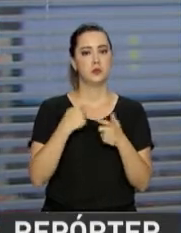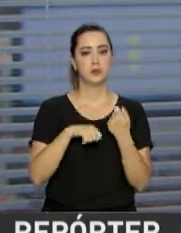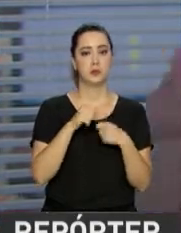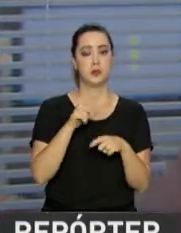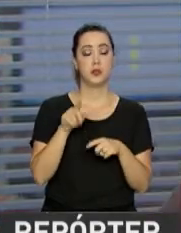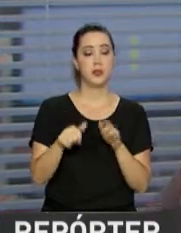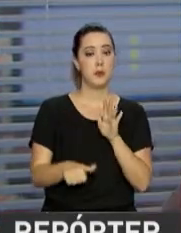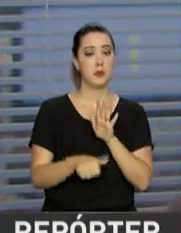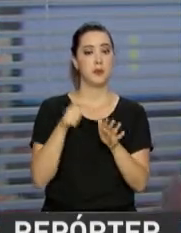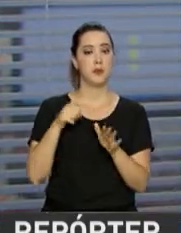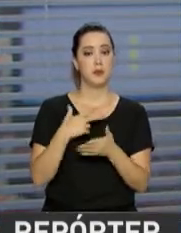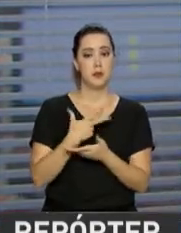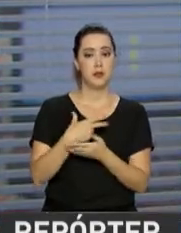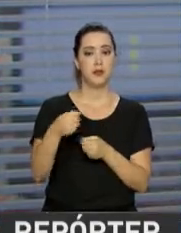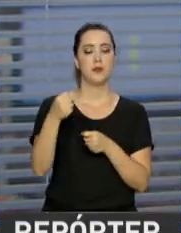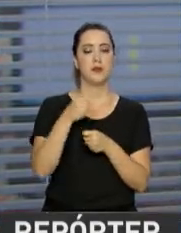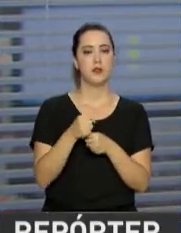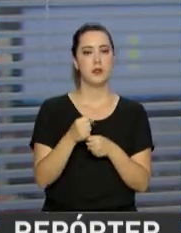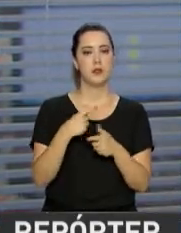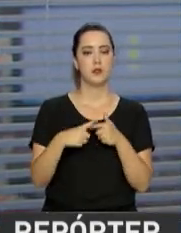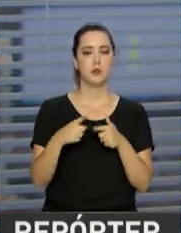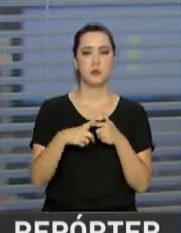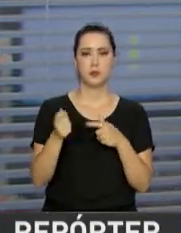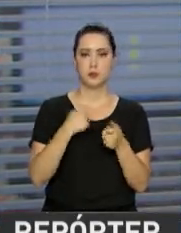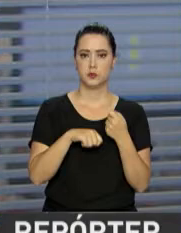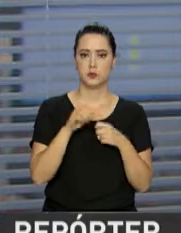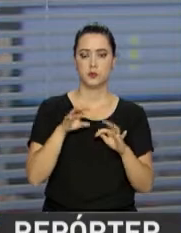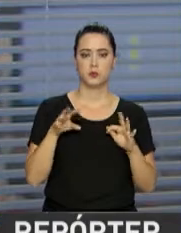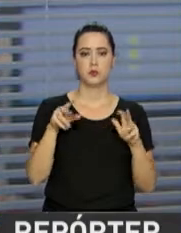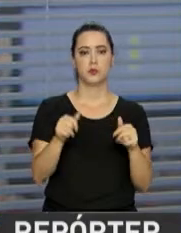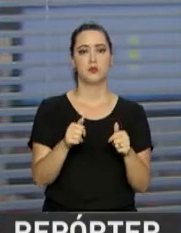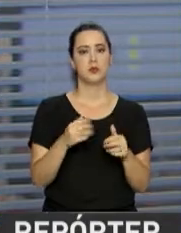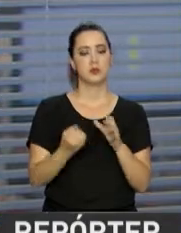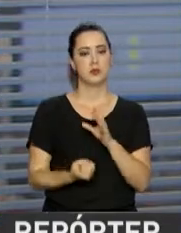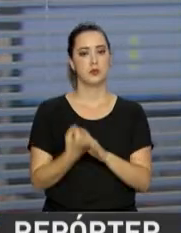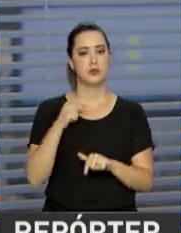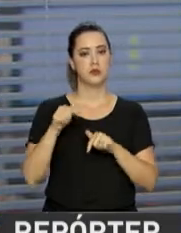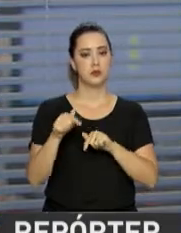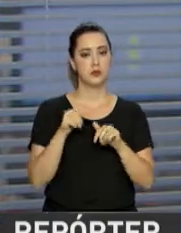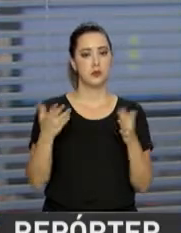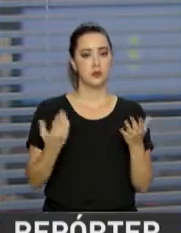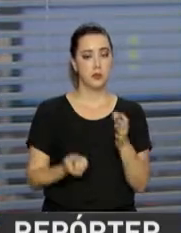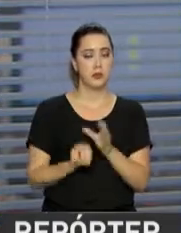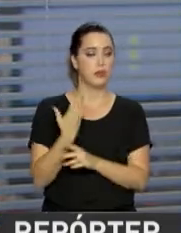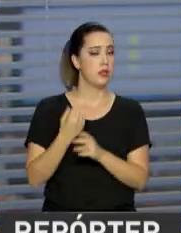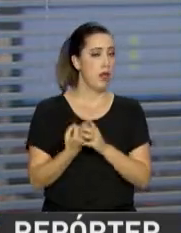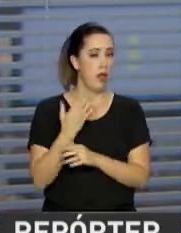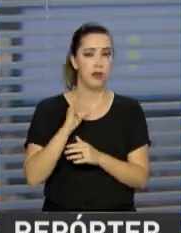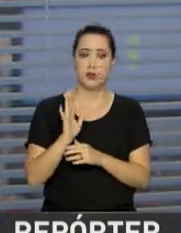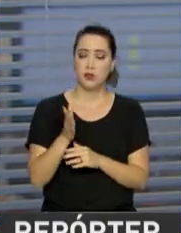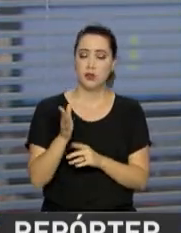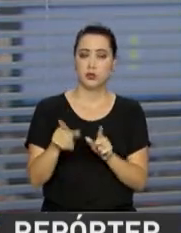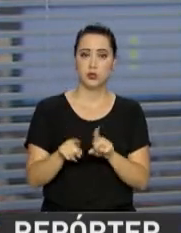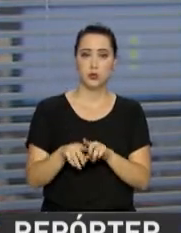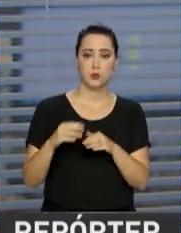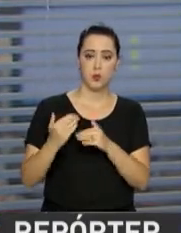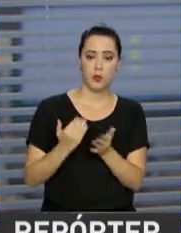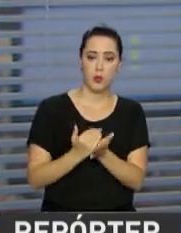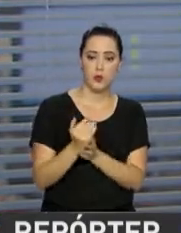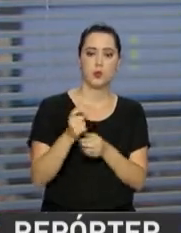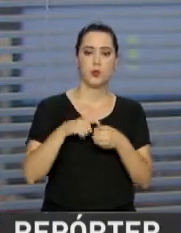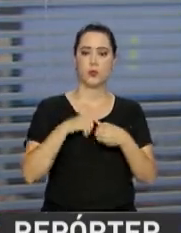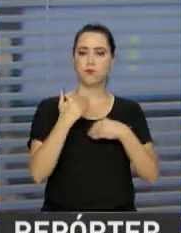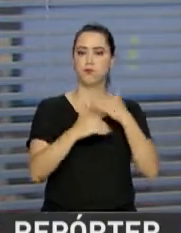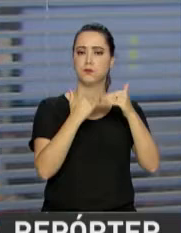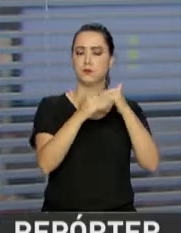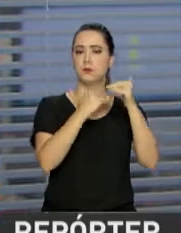as primeiras a sair da crise, no sentido de que praticamente todos os empregos que foram gerados aí, desde que a economia começou a ter